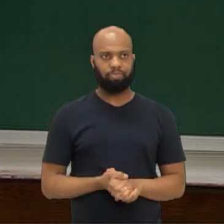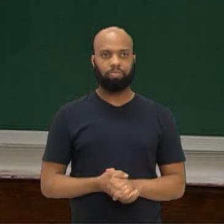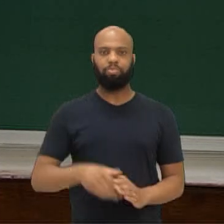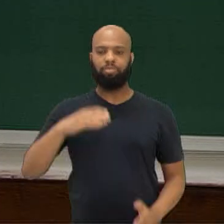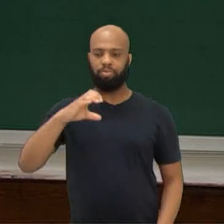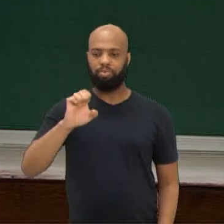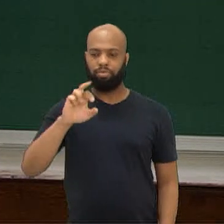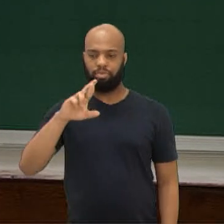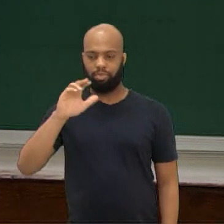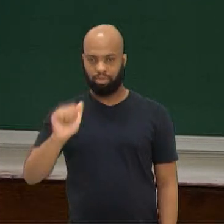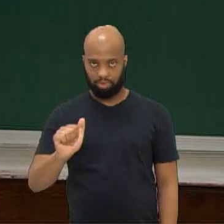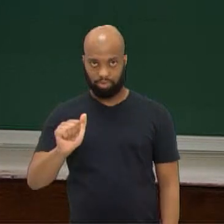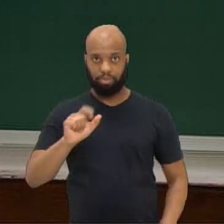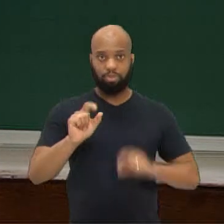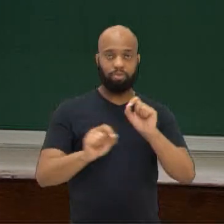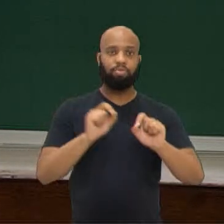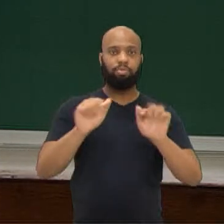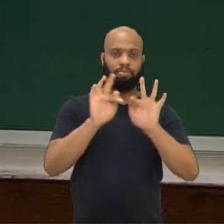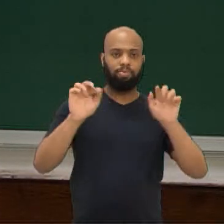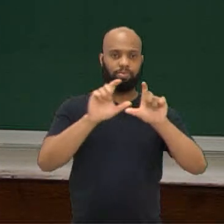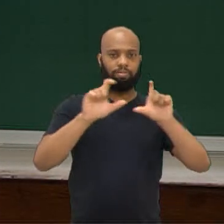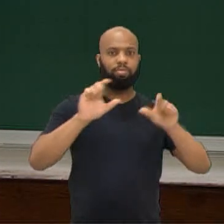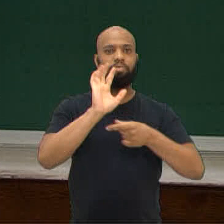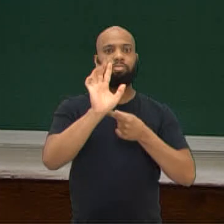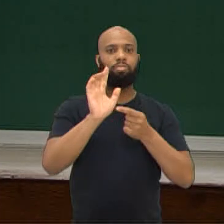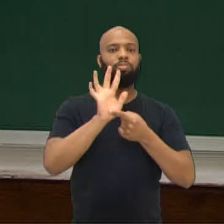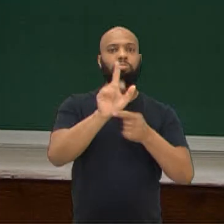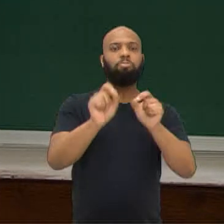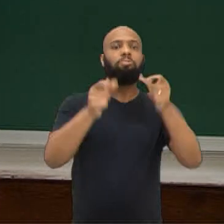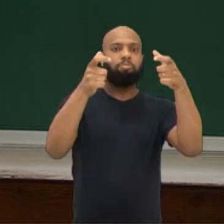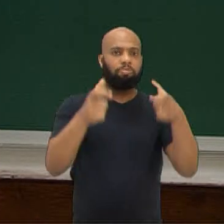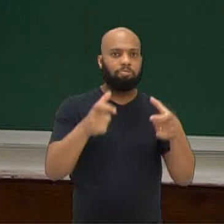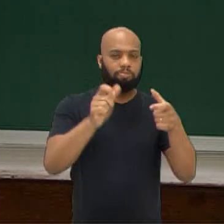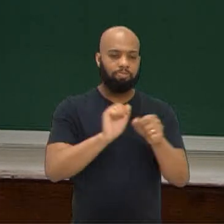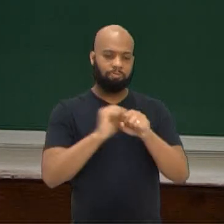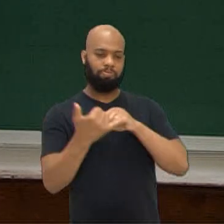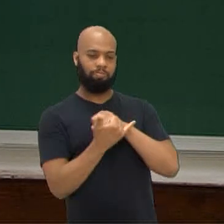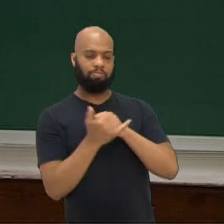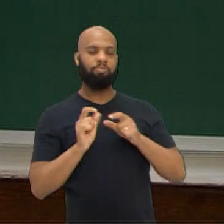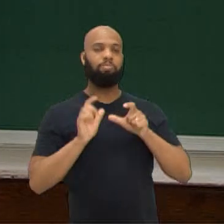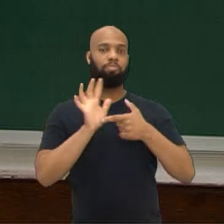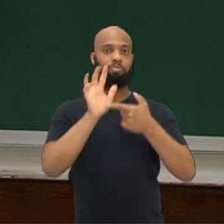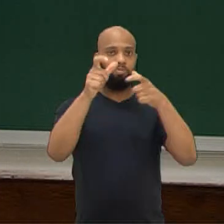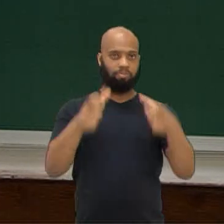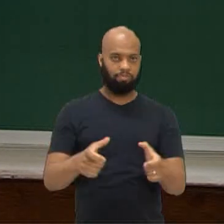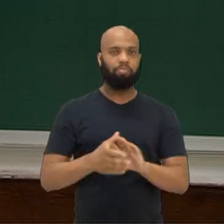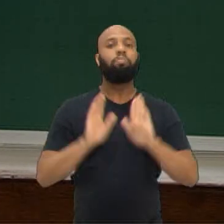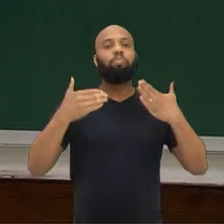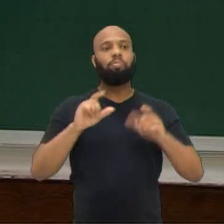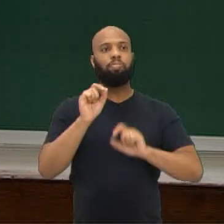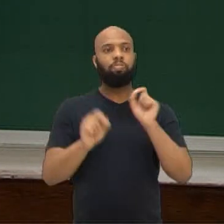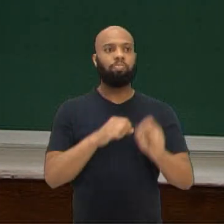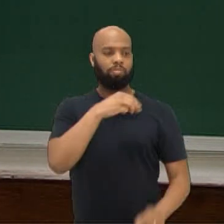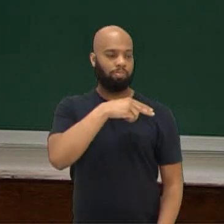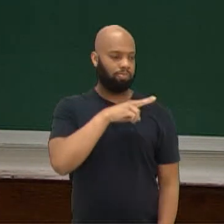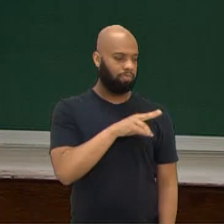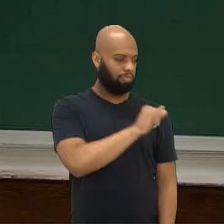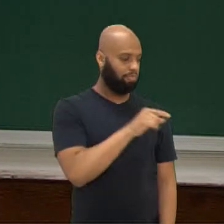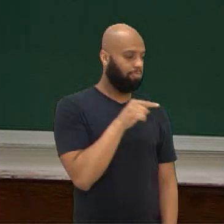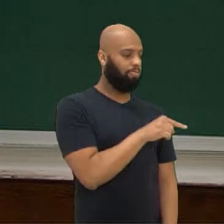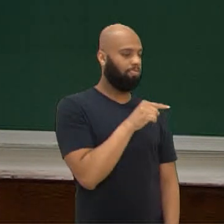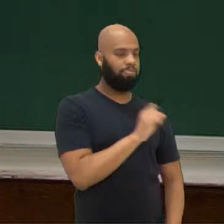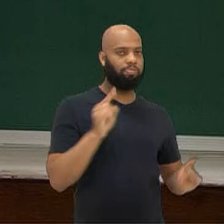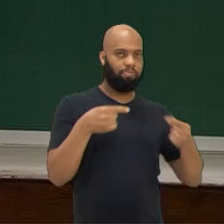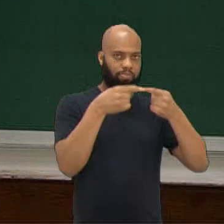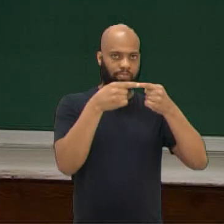Paraguai. Cerca, a expressão que indica lugar, advérbio, ¿sí? Então, muito cerca.